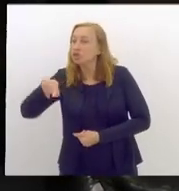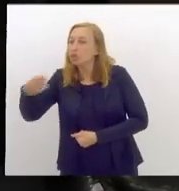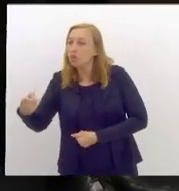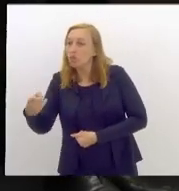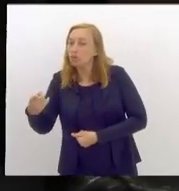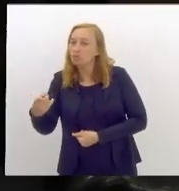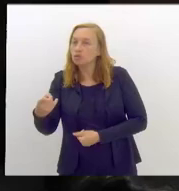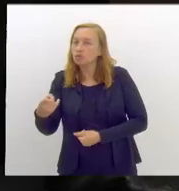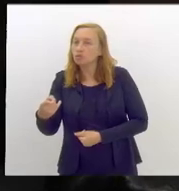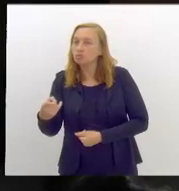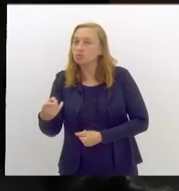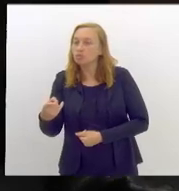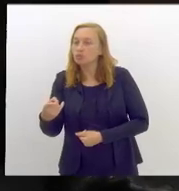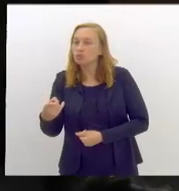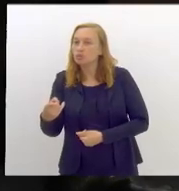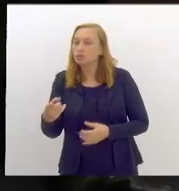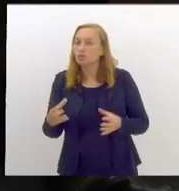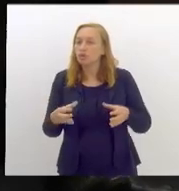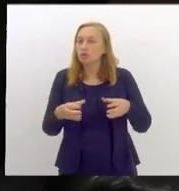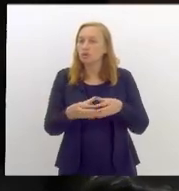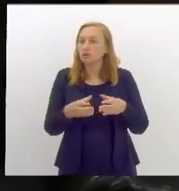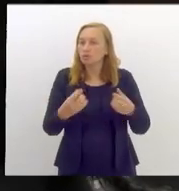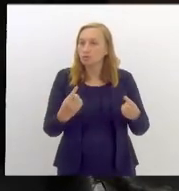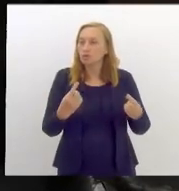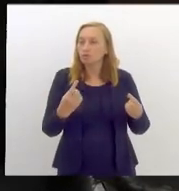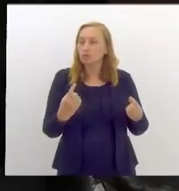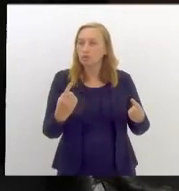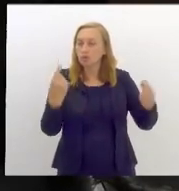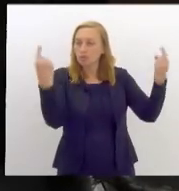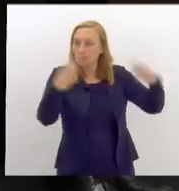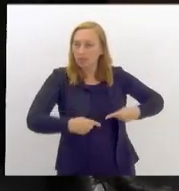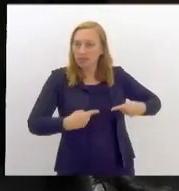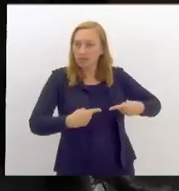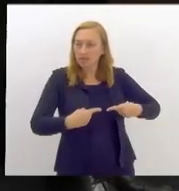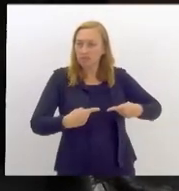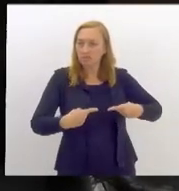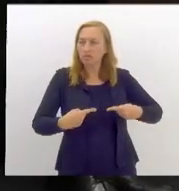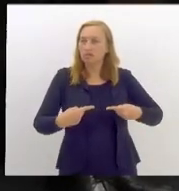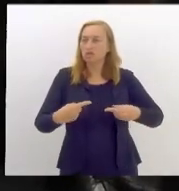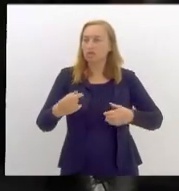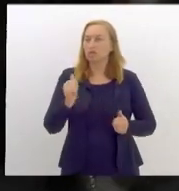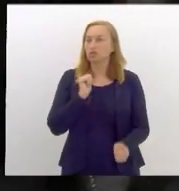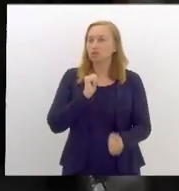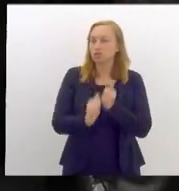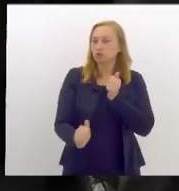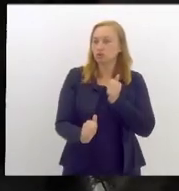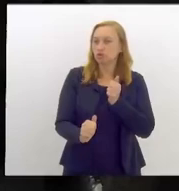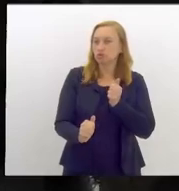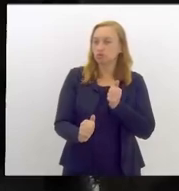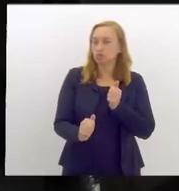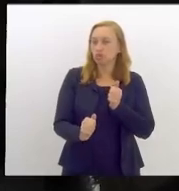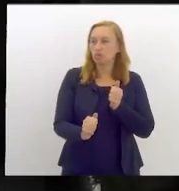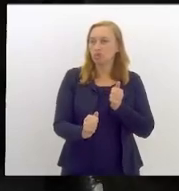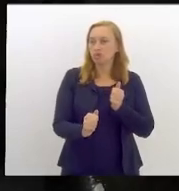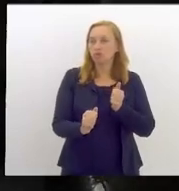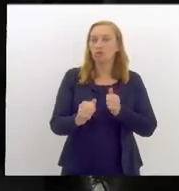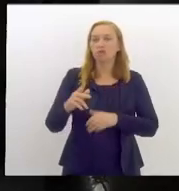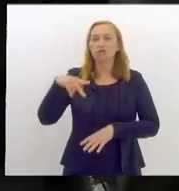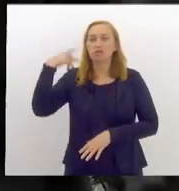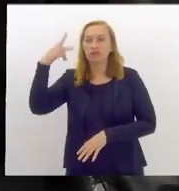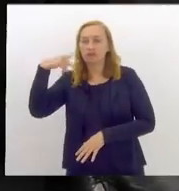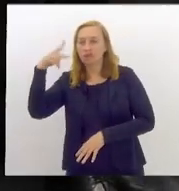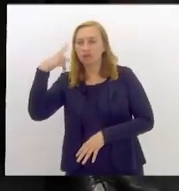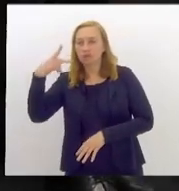partida da Assembleia contra a câmara de vereadores no Maracanã eu queria perguntar se o senhor vai sim